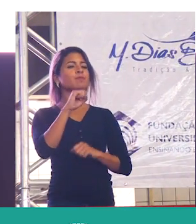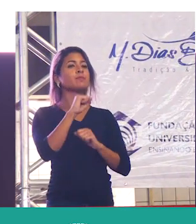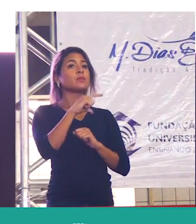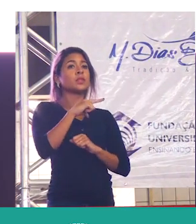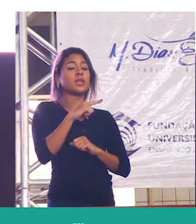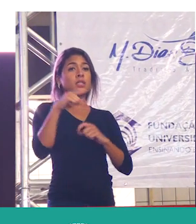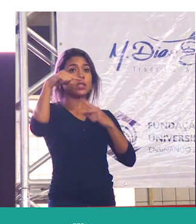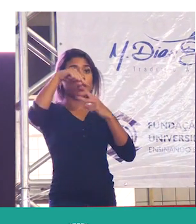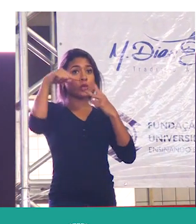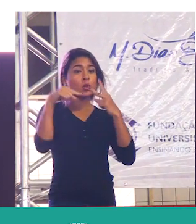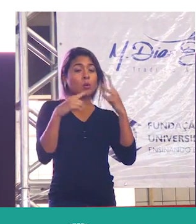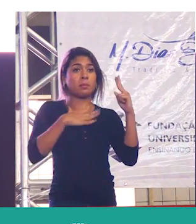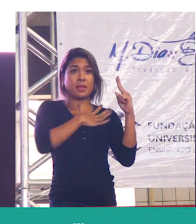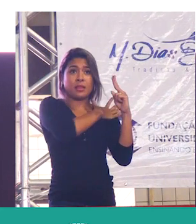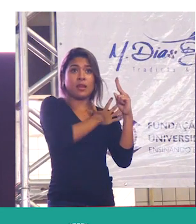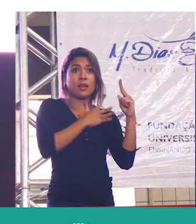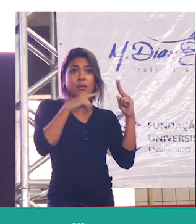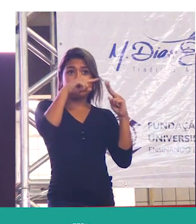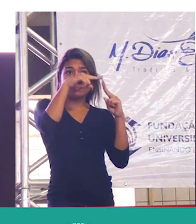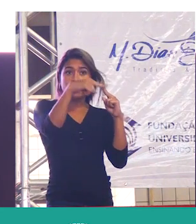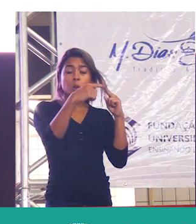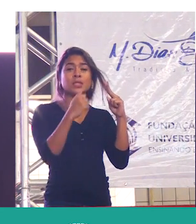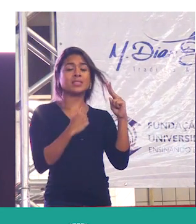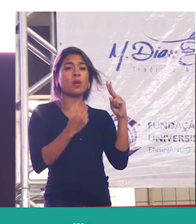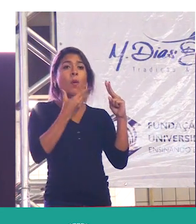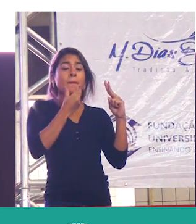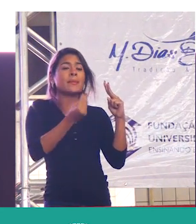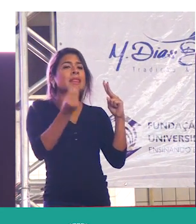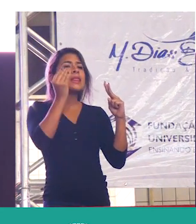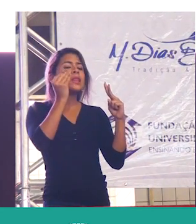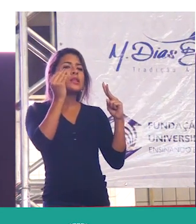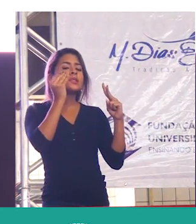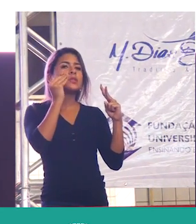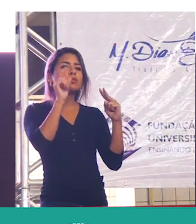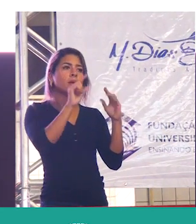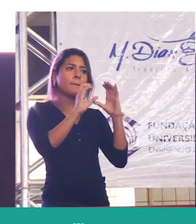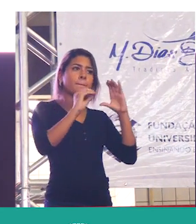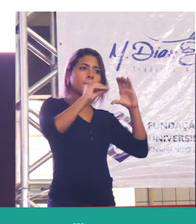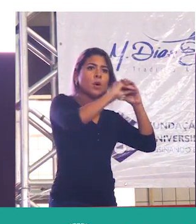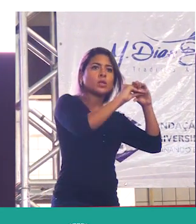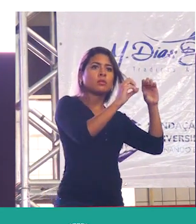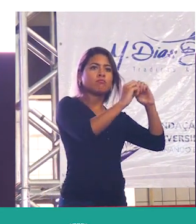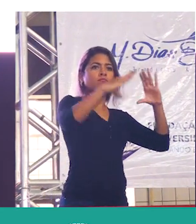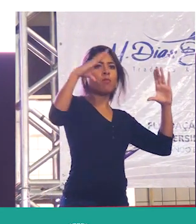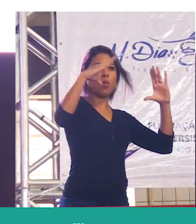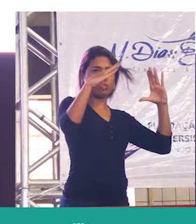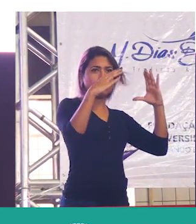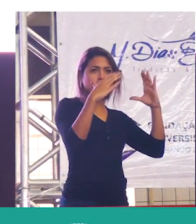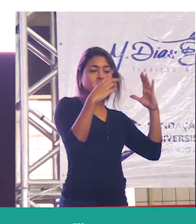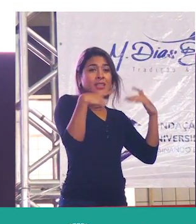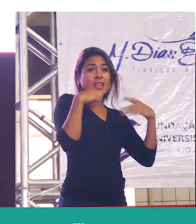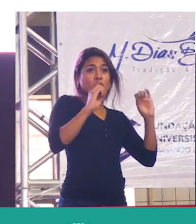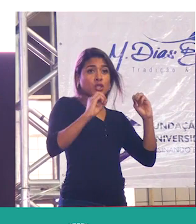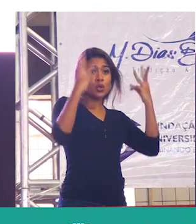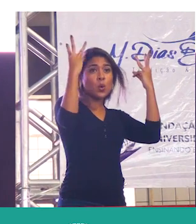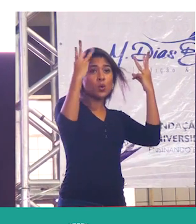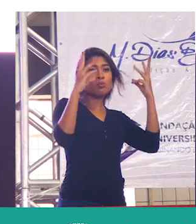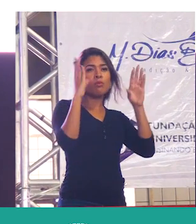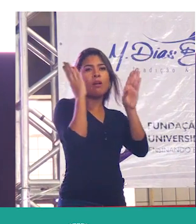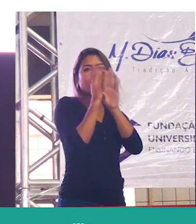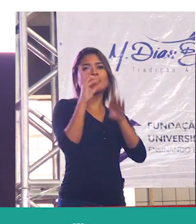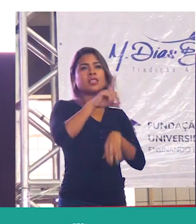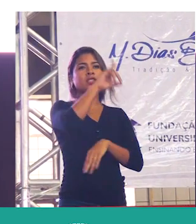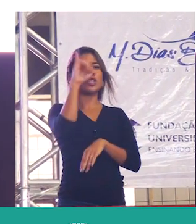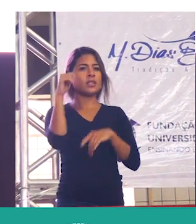tentaram colocar uma bomba no palco, estava havendo um show por conta do dia do